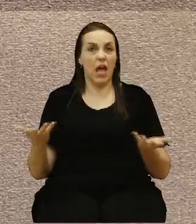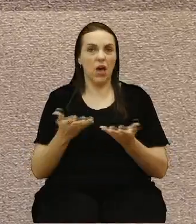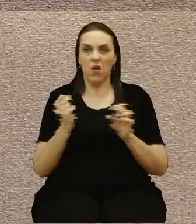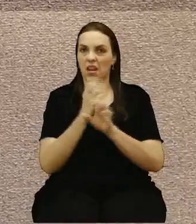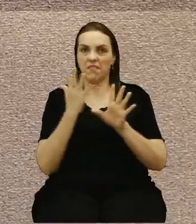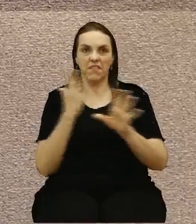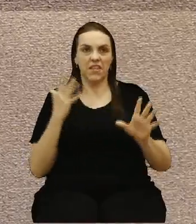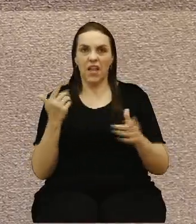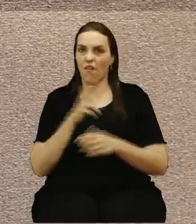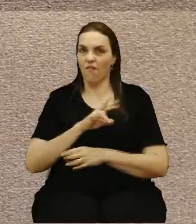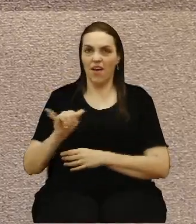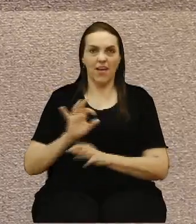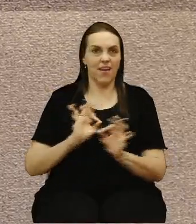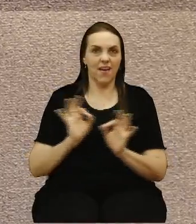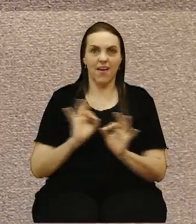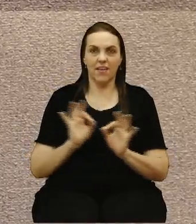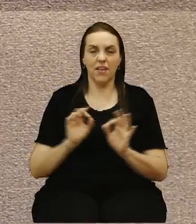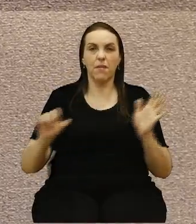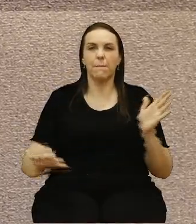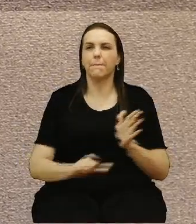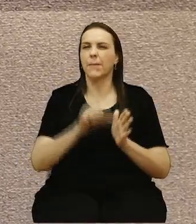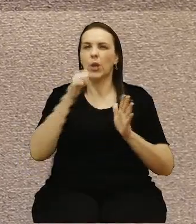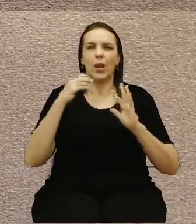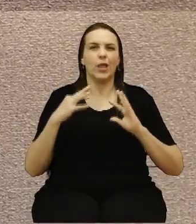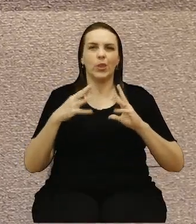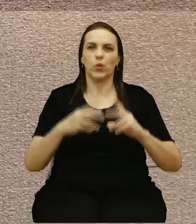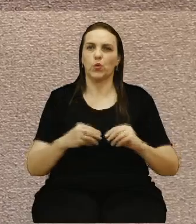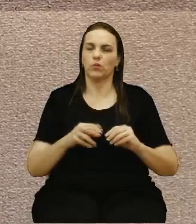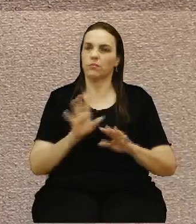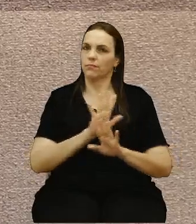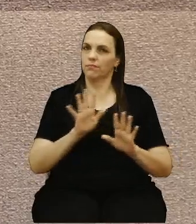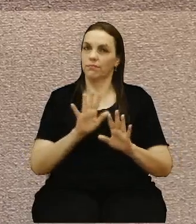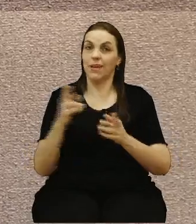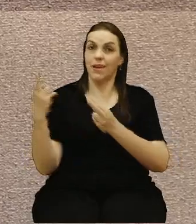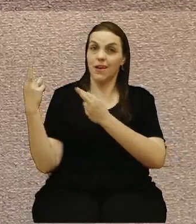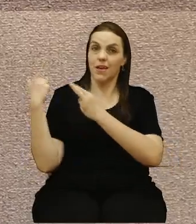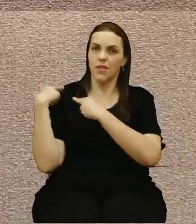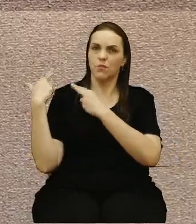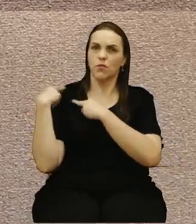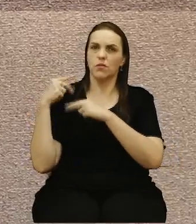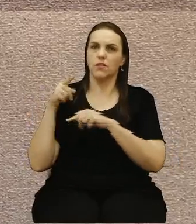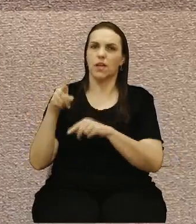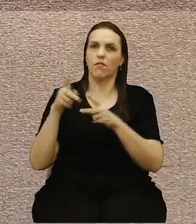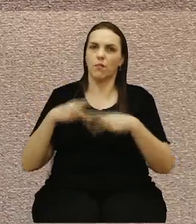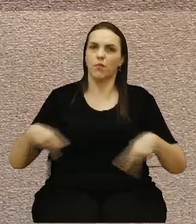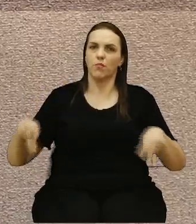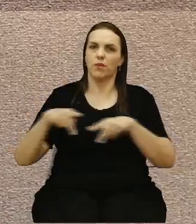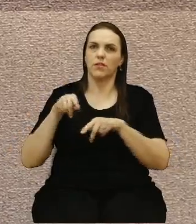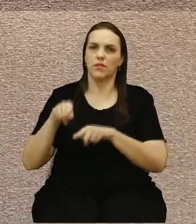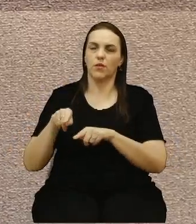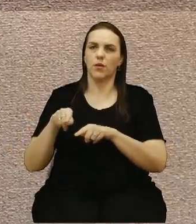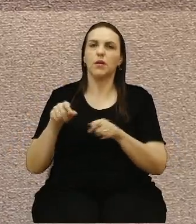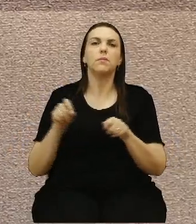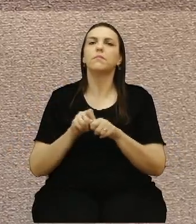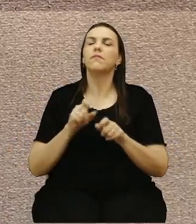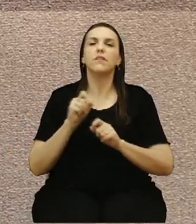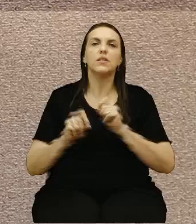fila, que agora tudo vai melhorar. Vamos ser responsáveis com a nossa população. Qual que é a medida que a gente tem que